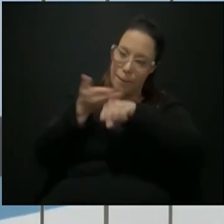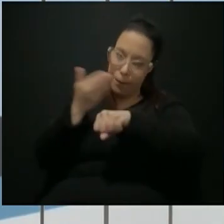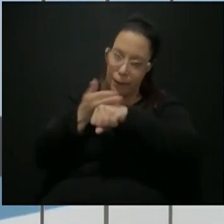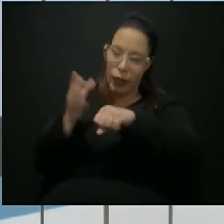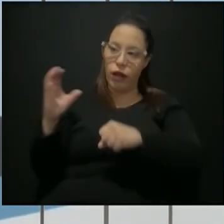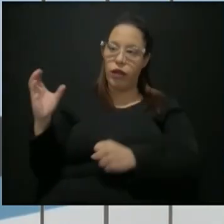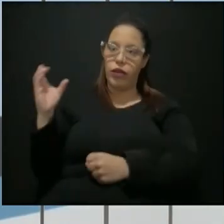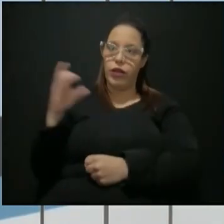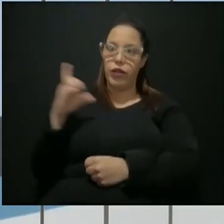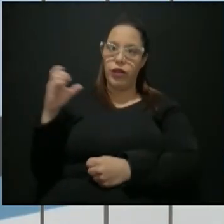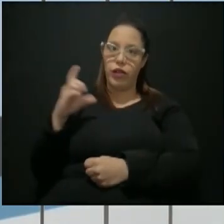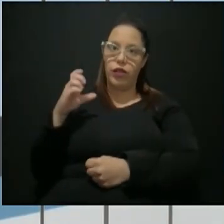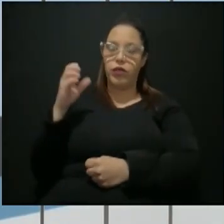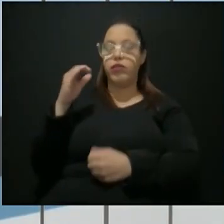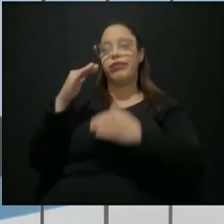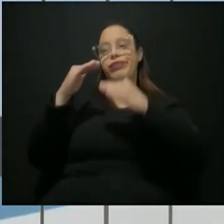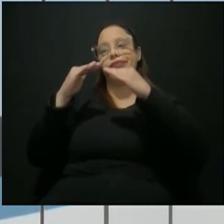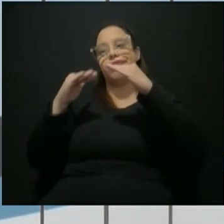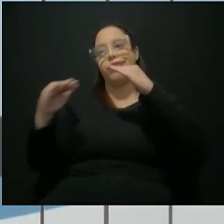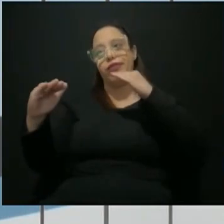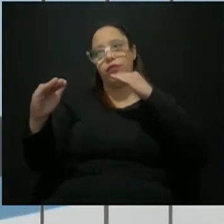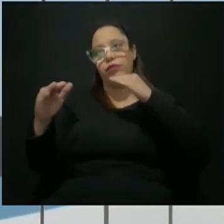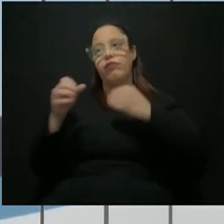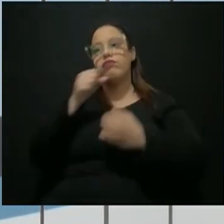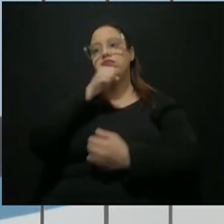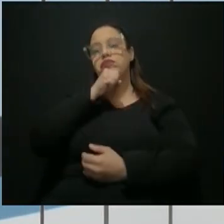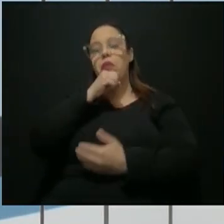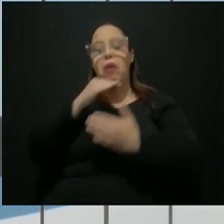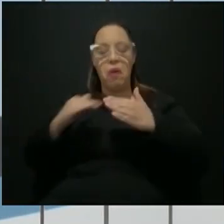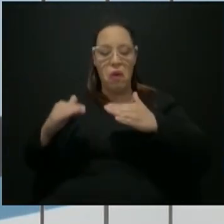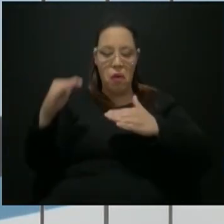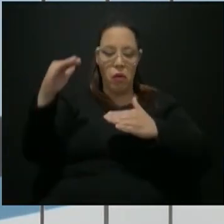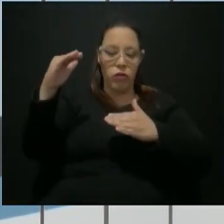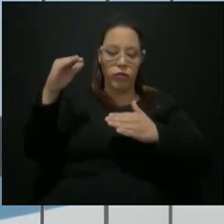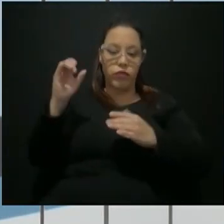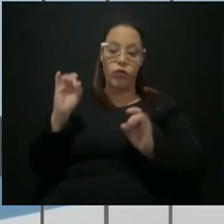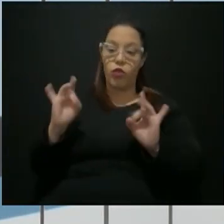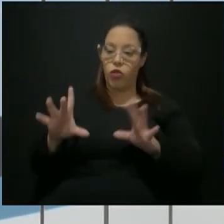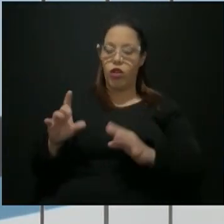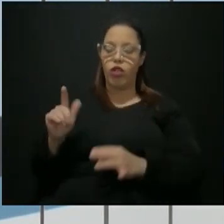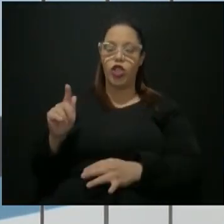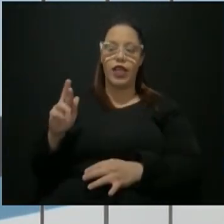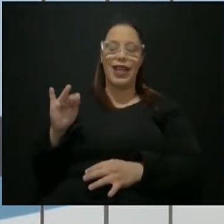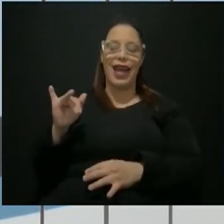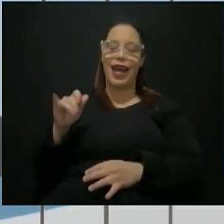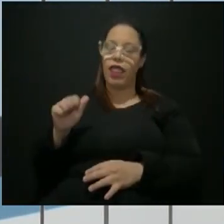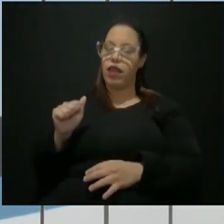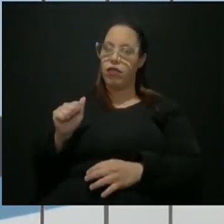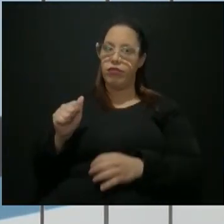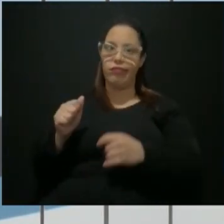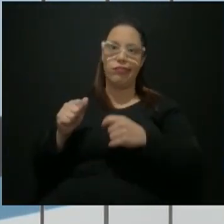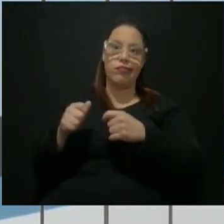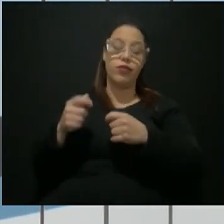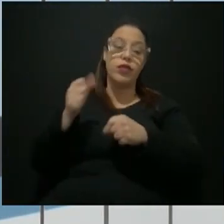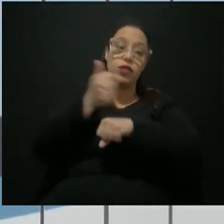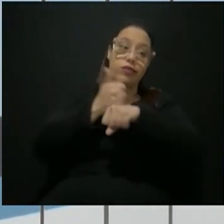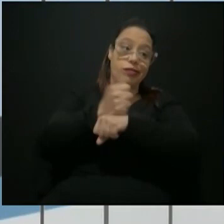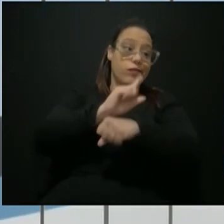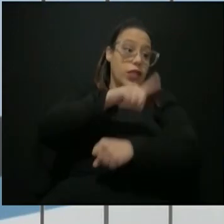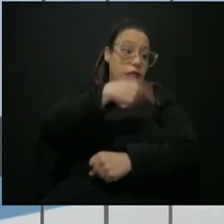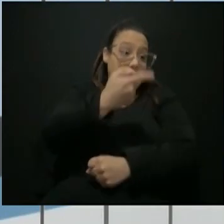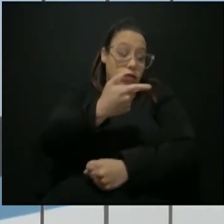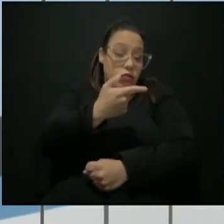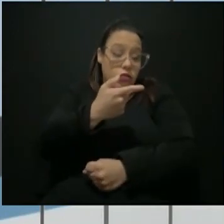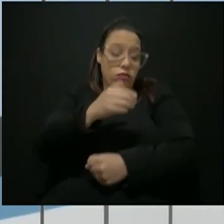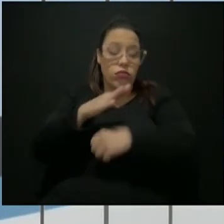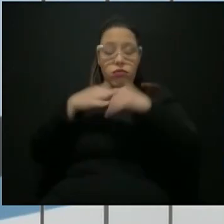de envelhecimento. Então há uma demanda não só por geriatras, mas também por profissionais de outras áreas da saúde que tenham